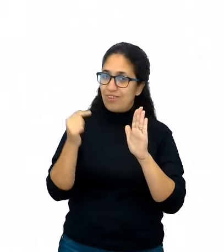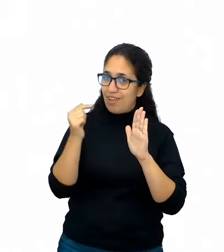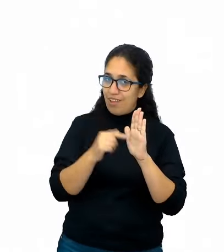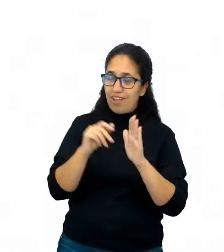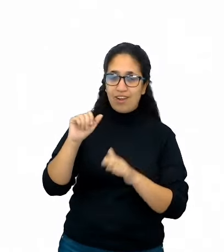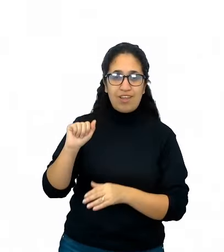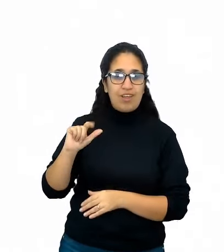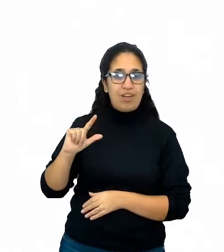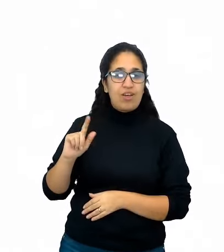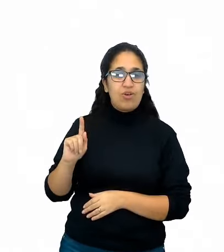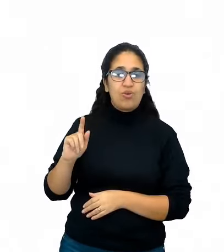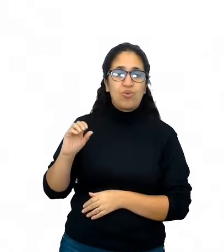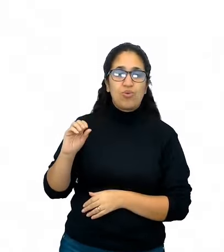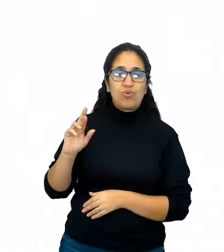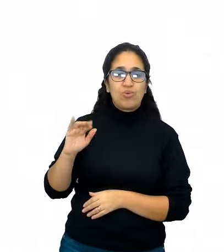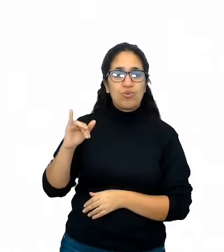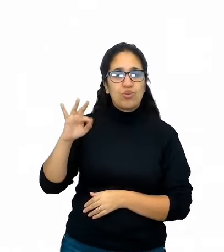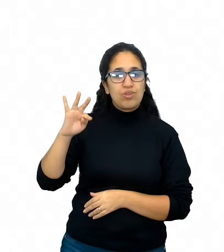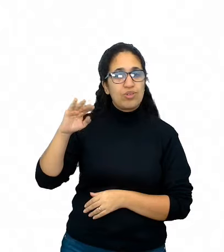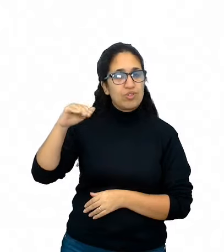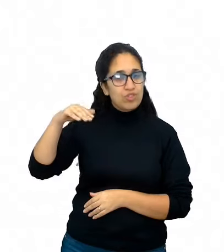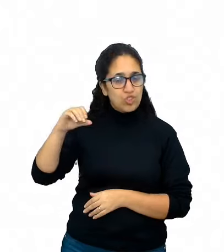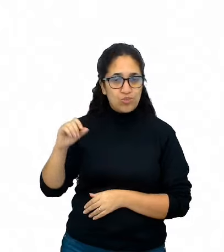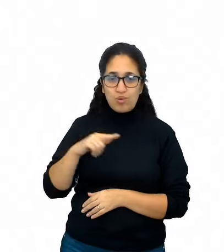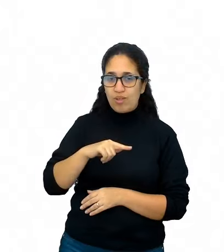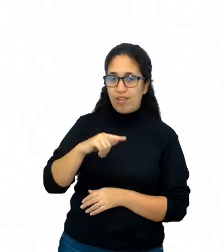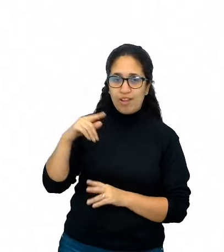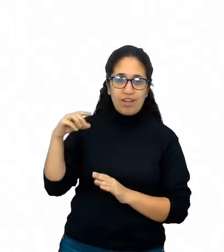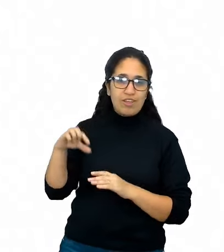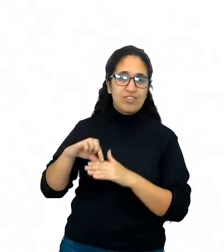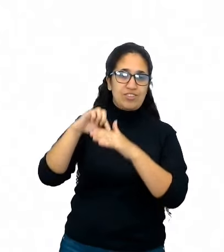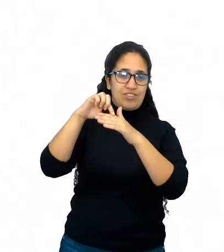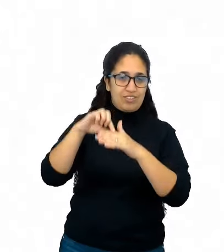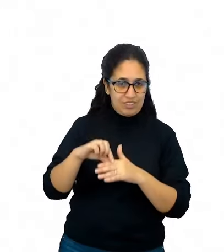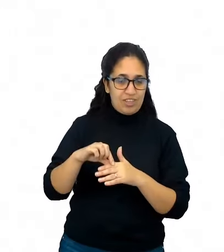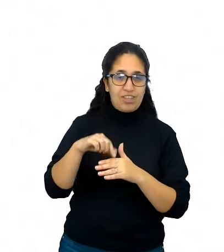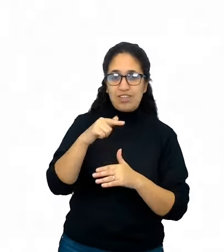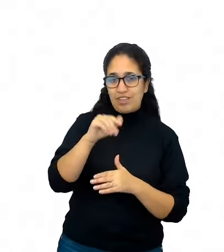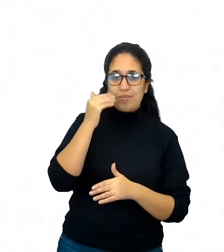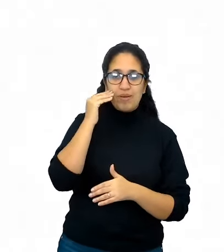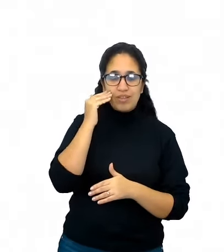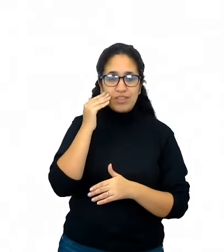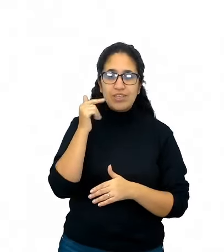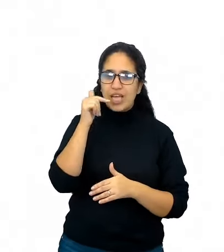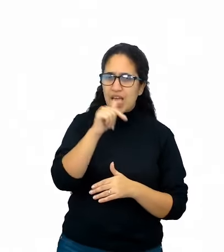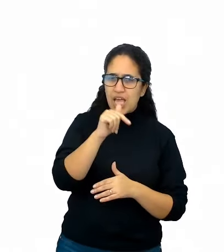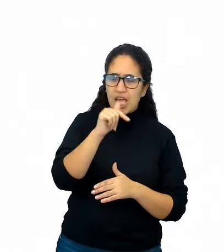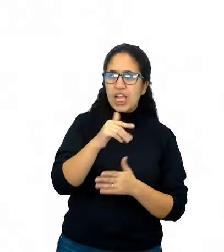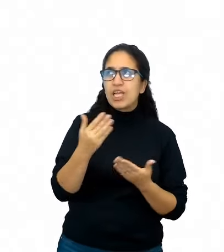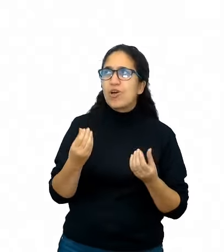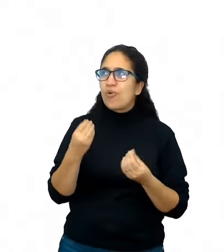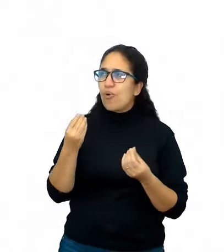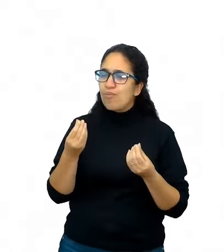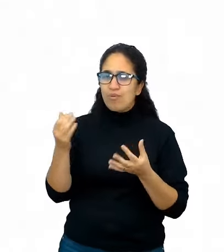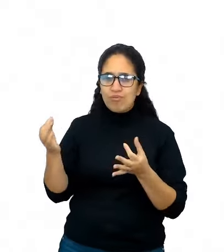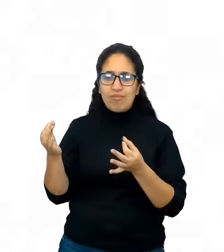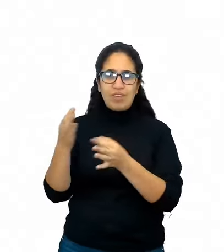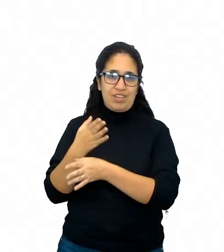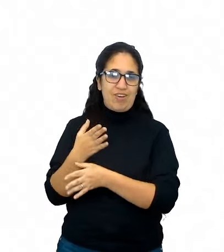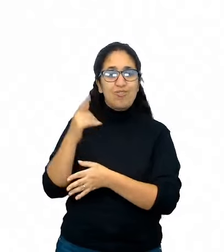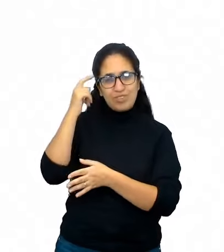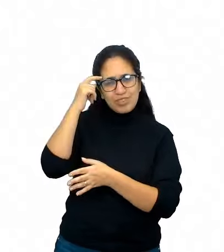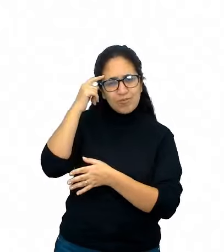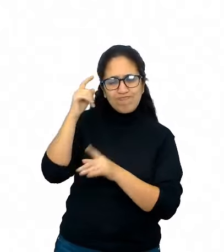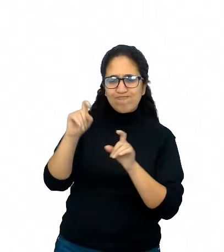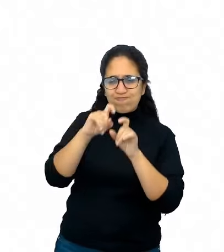algoritmo, dentro desse pensamento, ocupa um lugar de destaque, pois podemos entendê-lo como um produto final desse